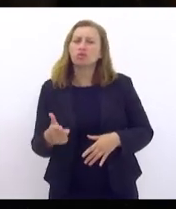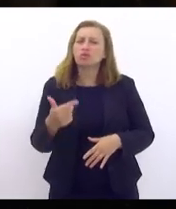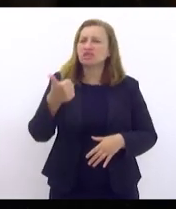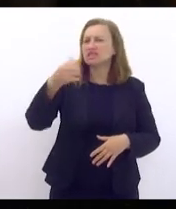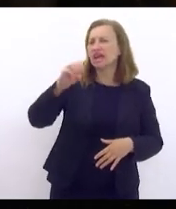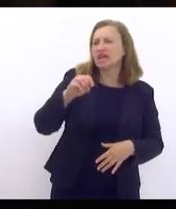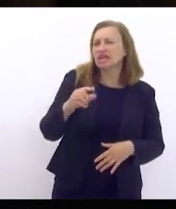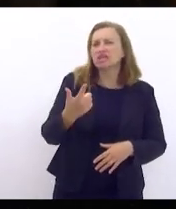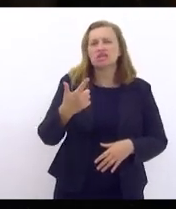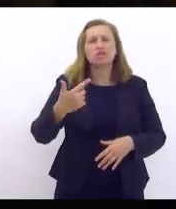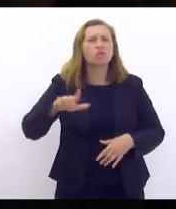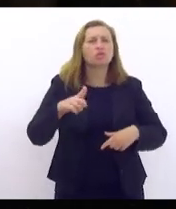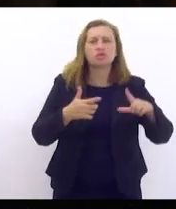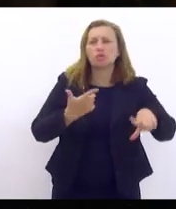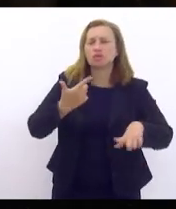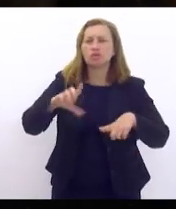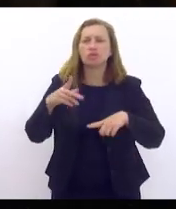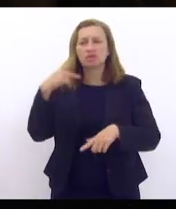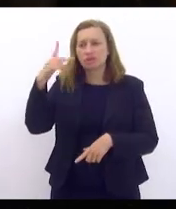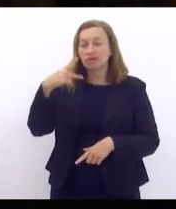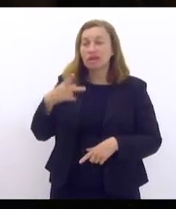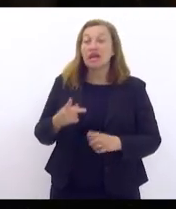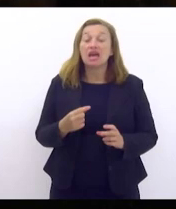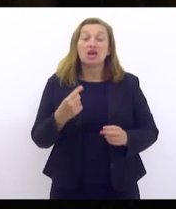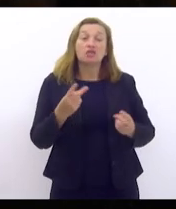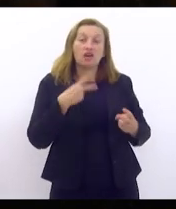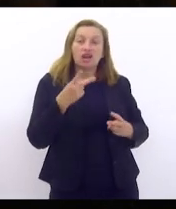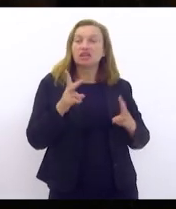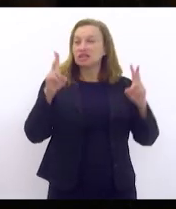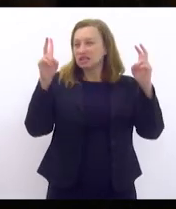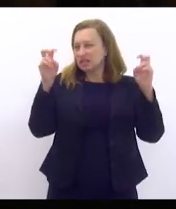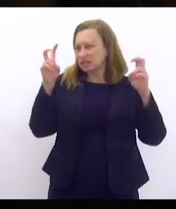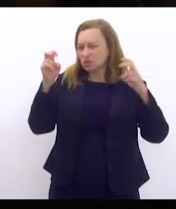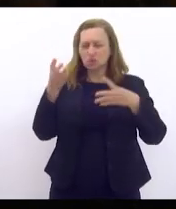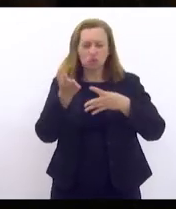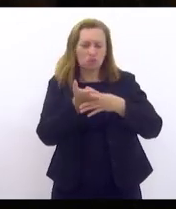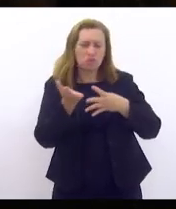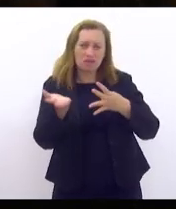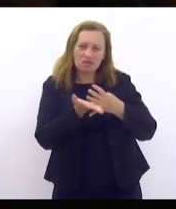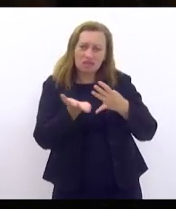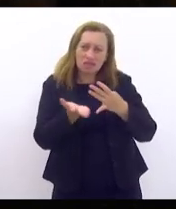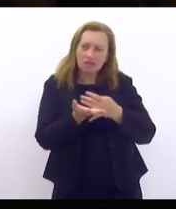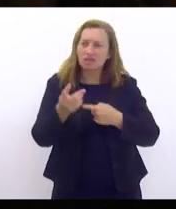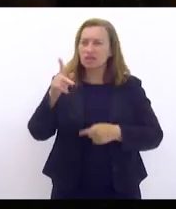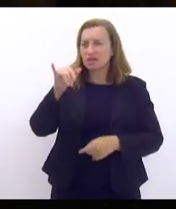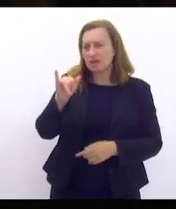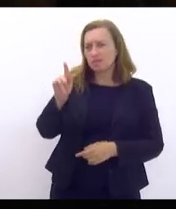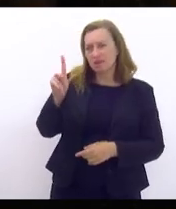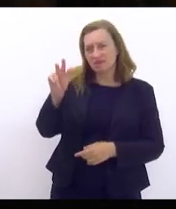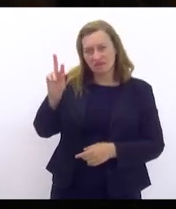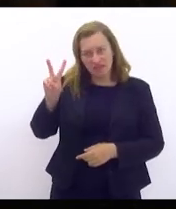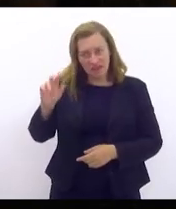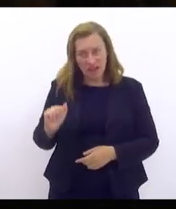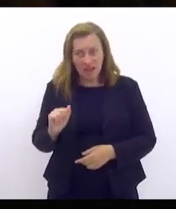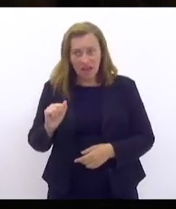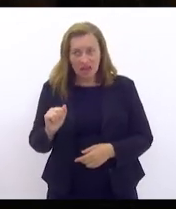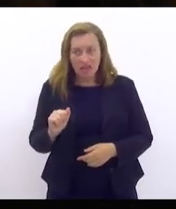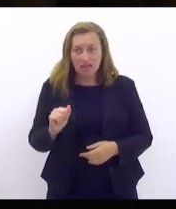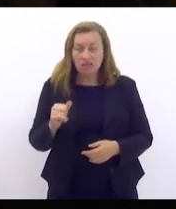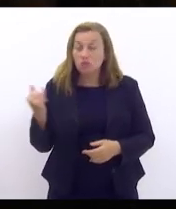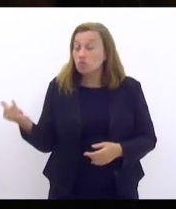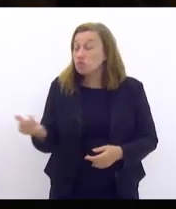outros parlamentares mas eu tô dizendo que esse assunto do parcelamento do IPVA é tão